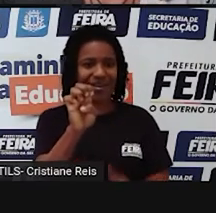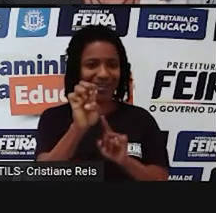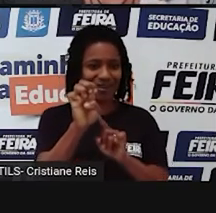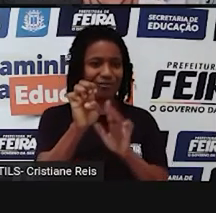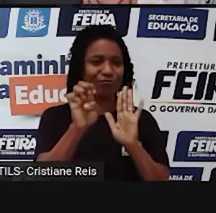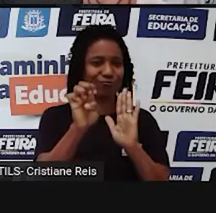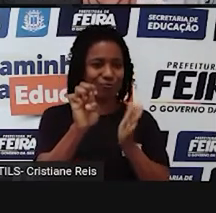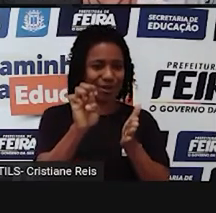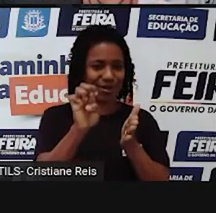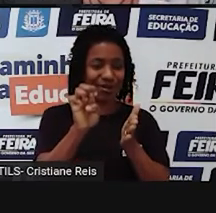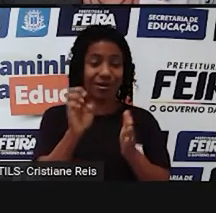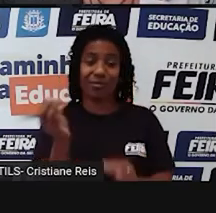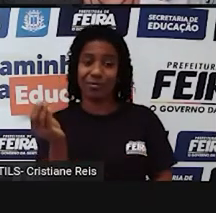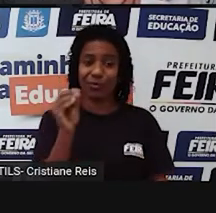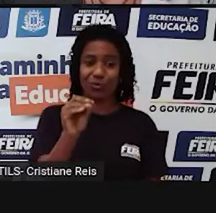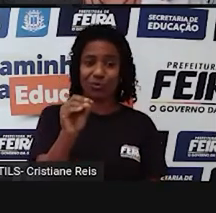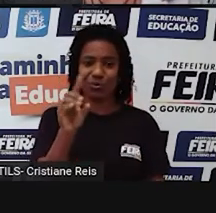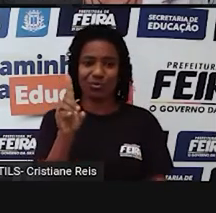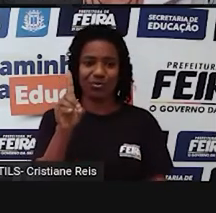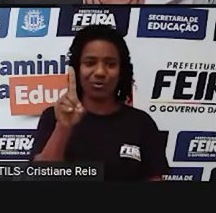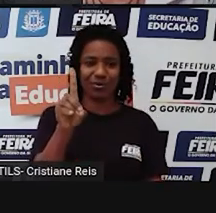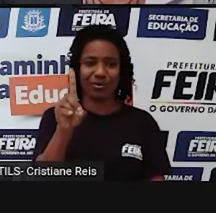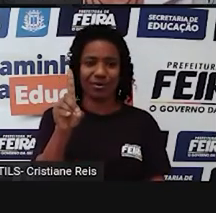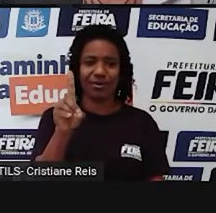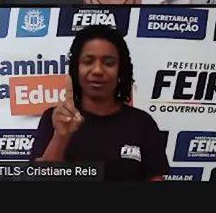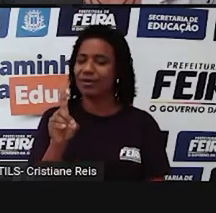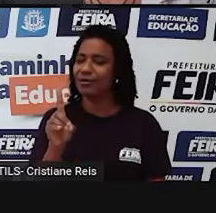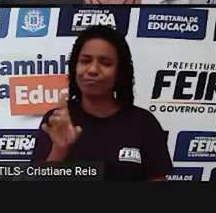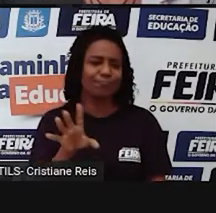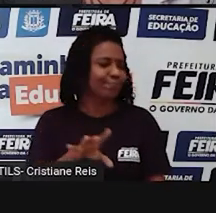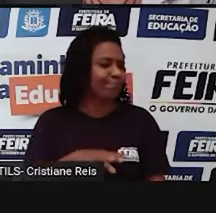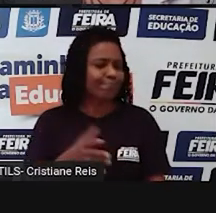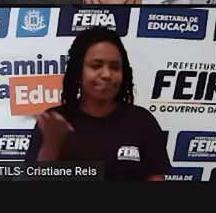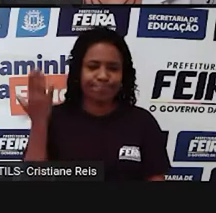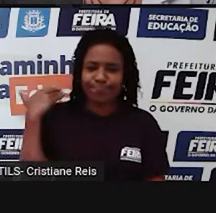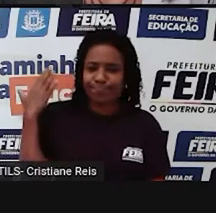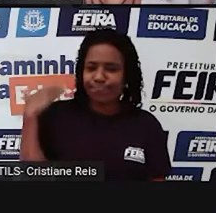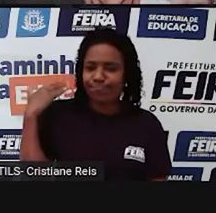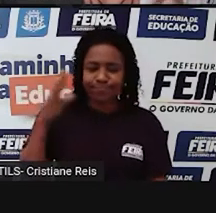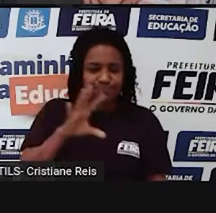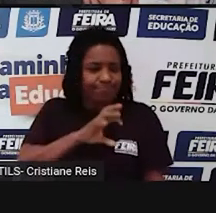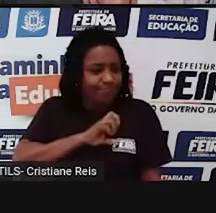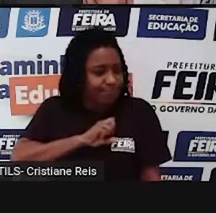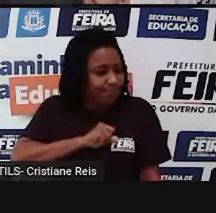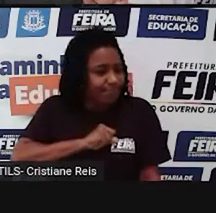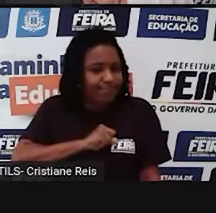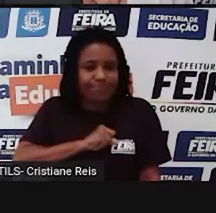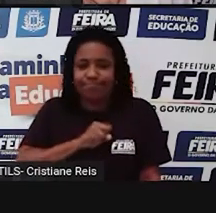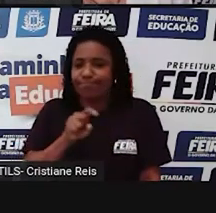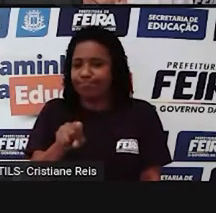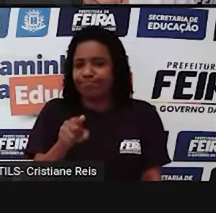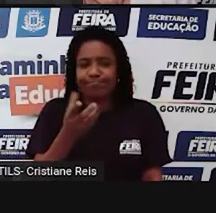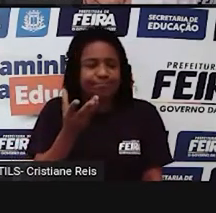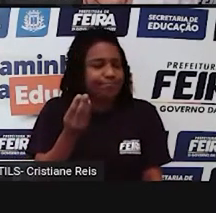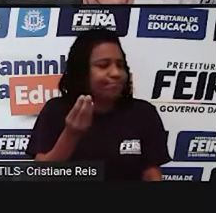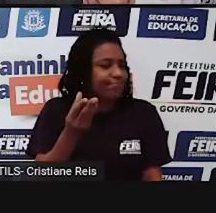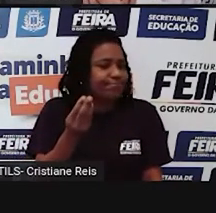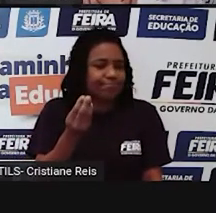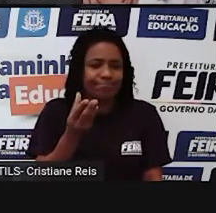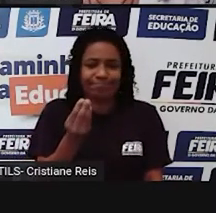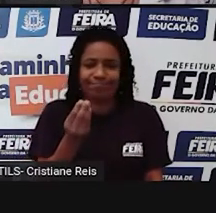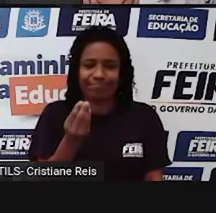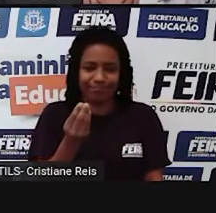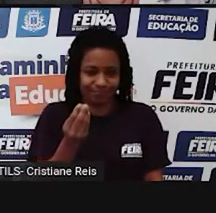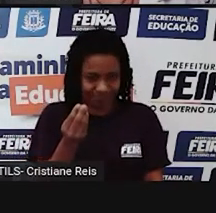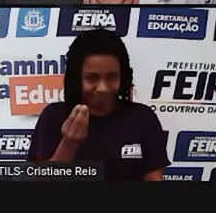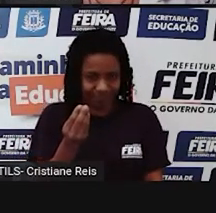I loved you so much. Eu amei você muitíssimo. Vejam o terceiro exemplo com o verbo to